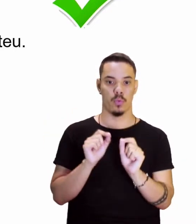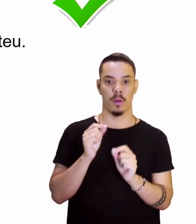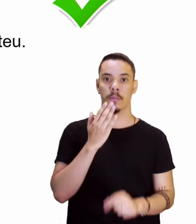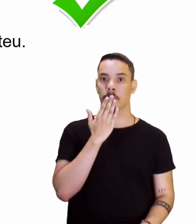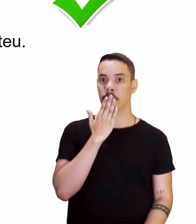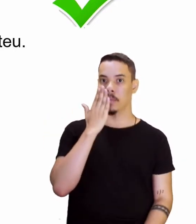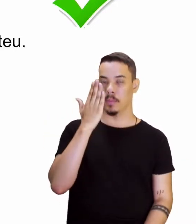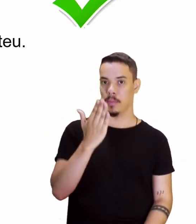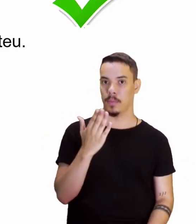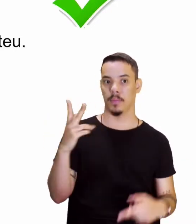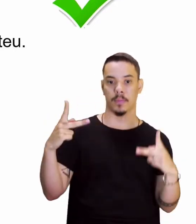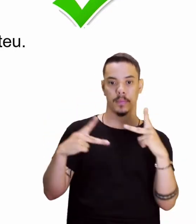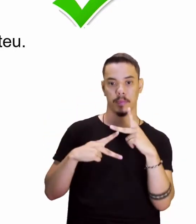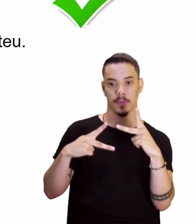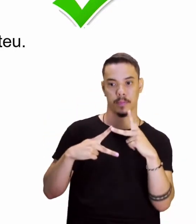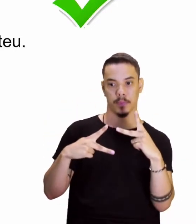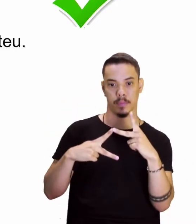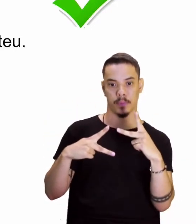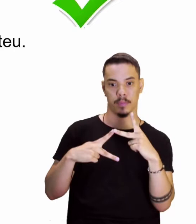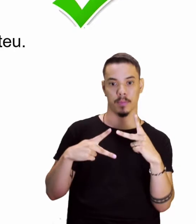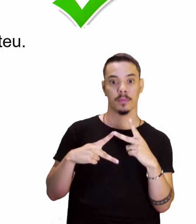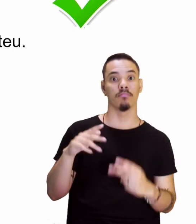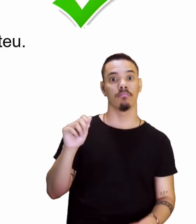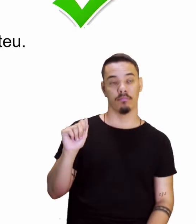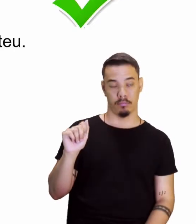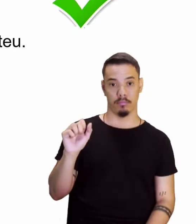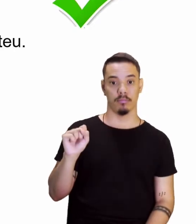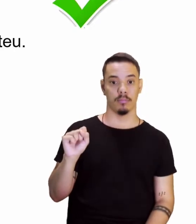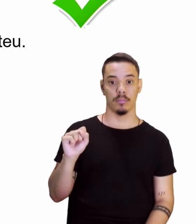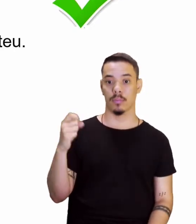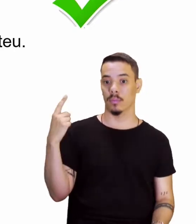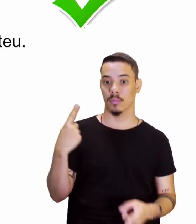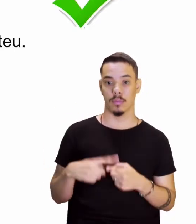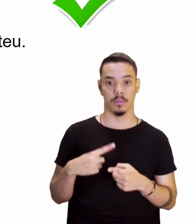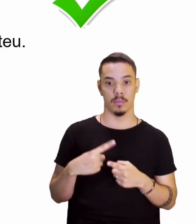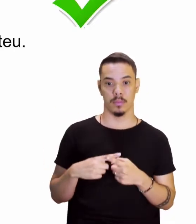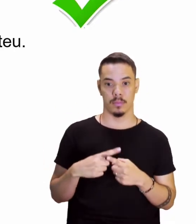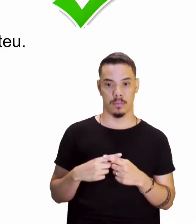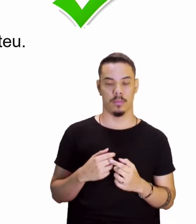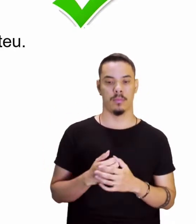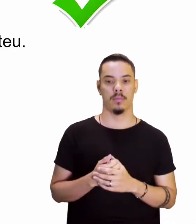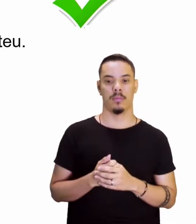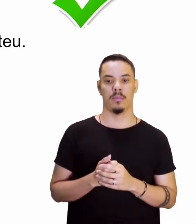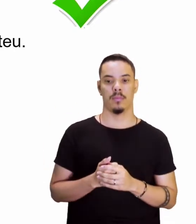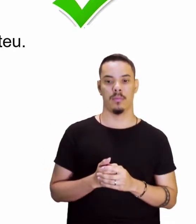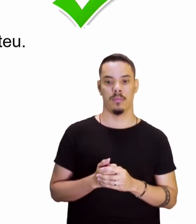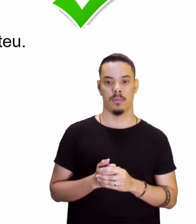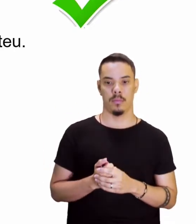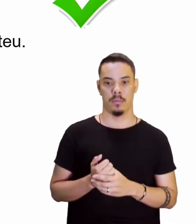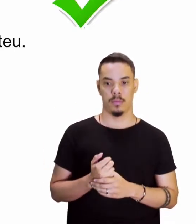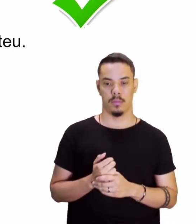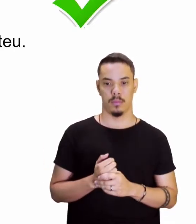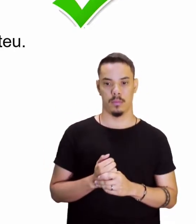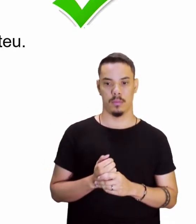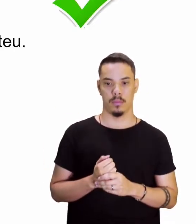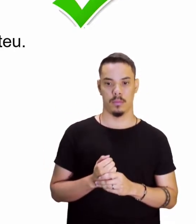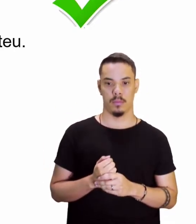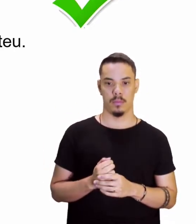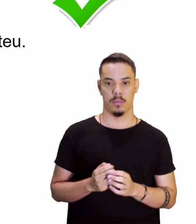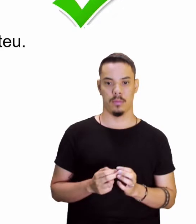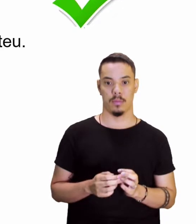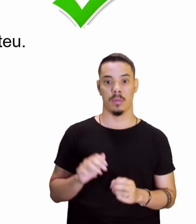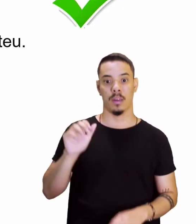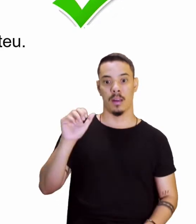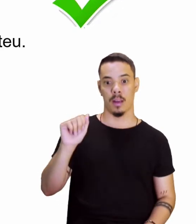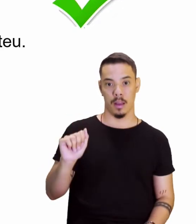pede a preposição a. Por que que ficou aqui? Aqui eu tenho a preposição a, mais o a,